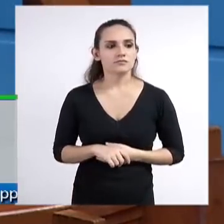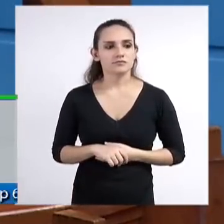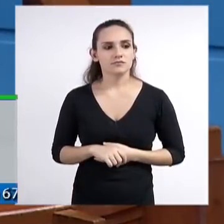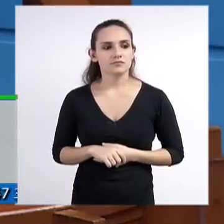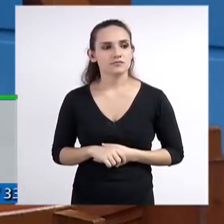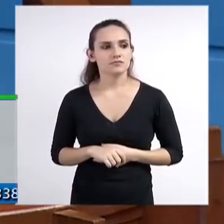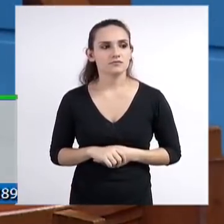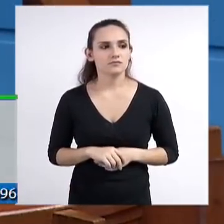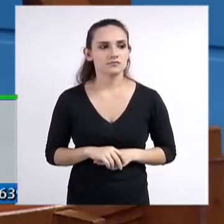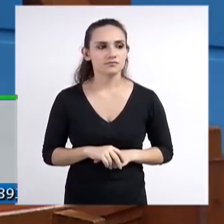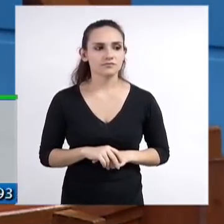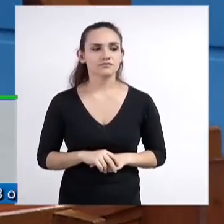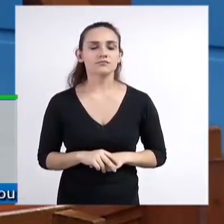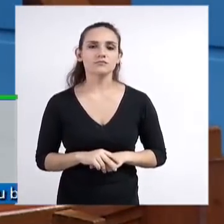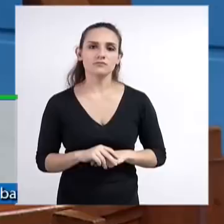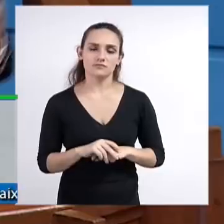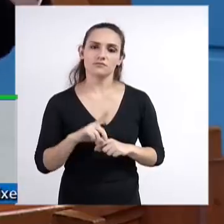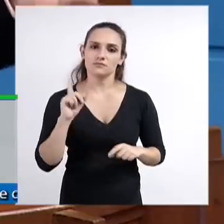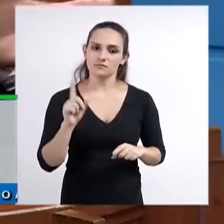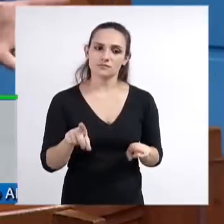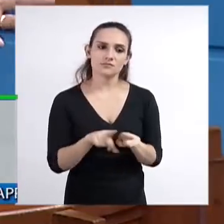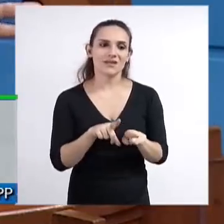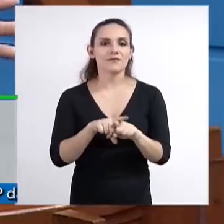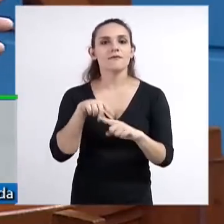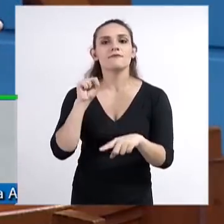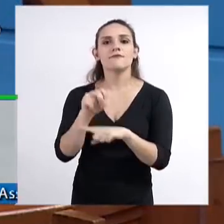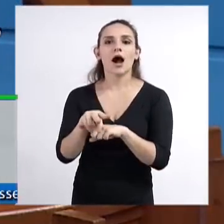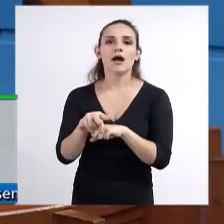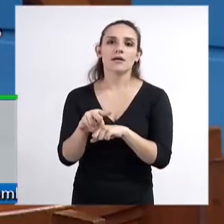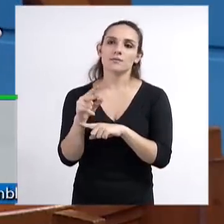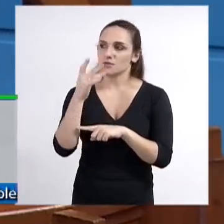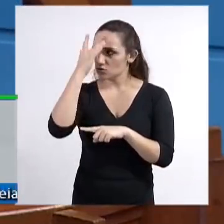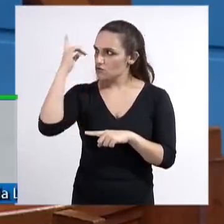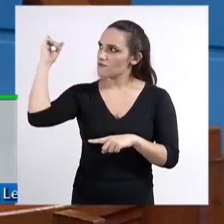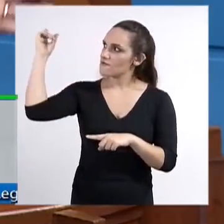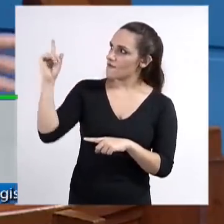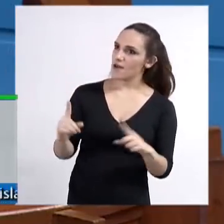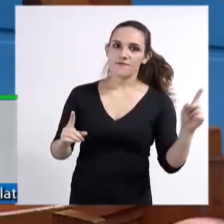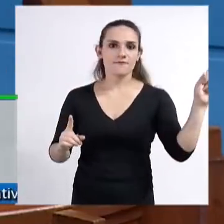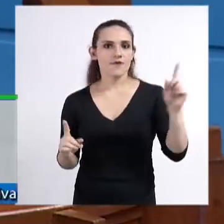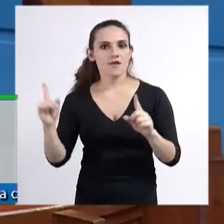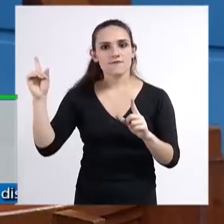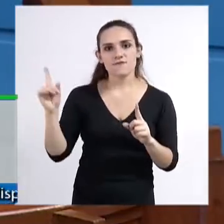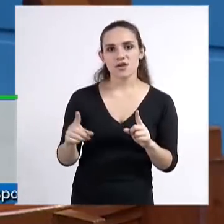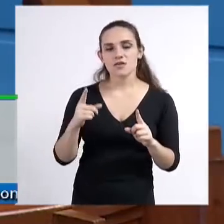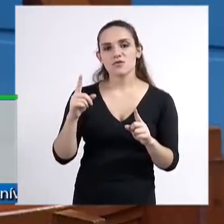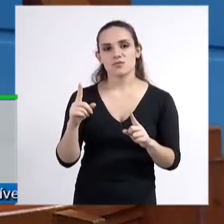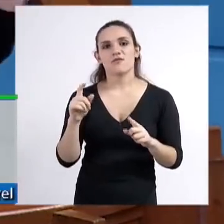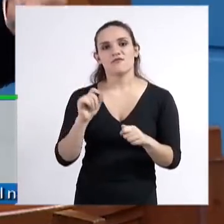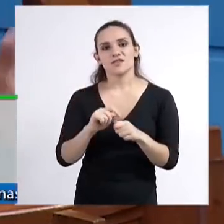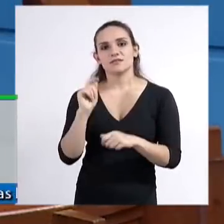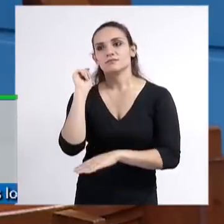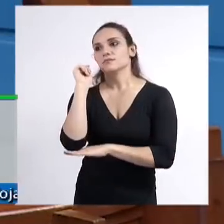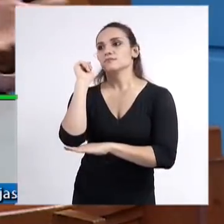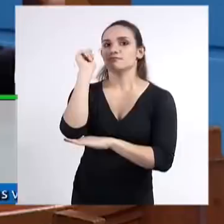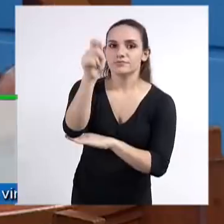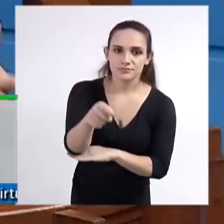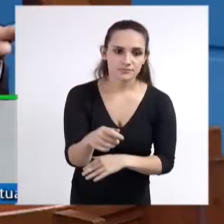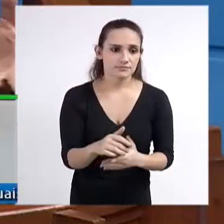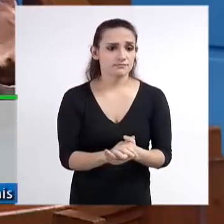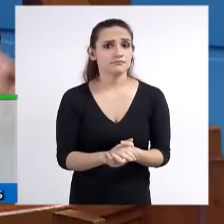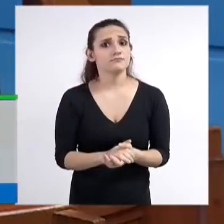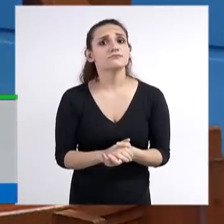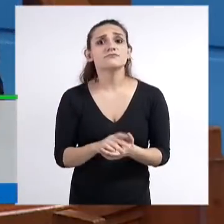o cancelamento de reservas da rede hoteleira, admitindo algumas